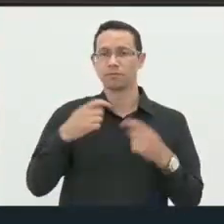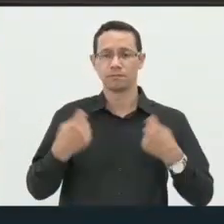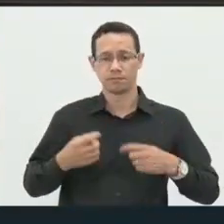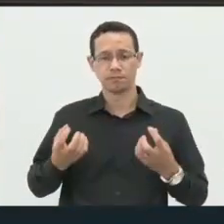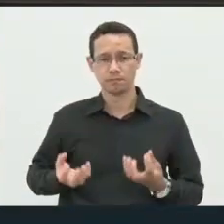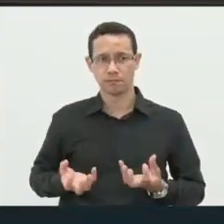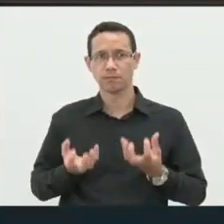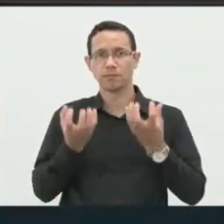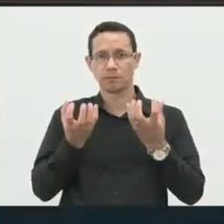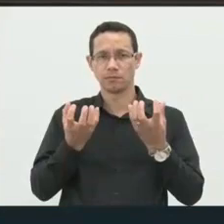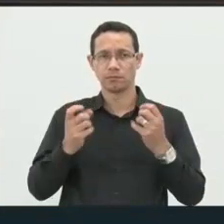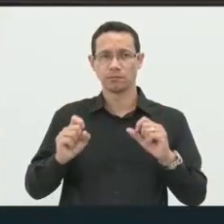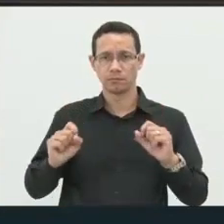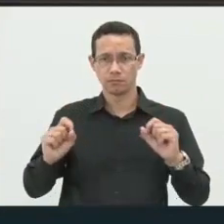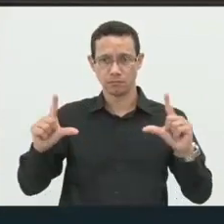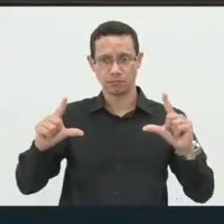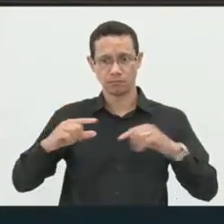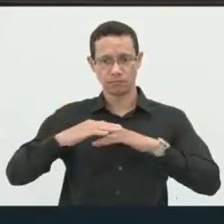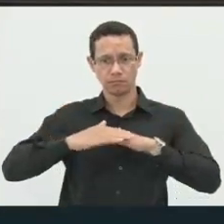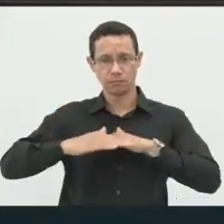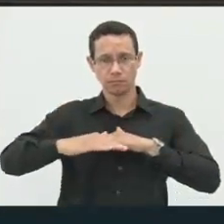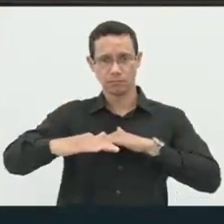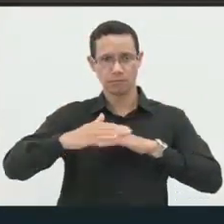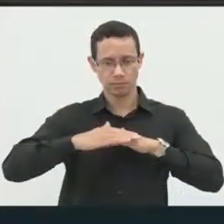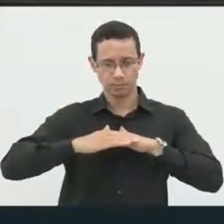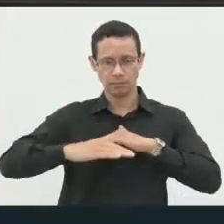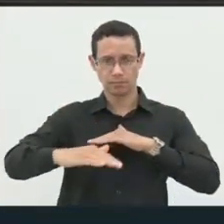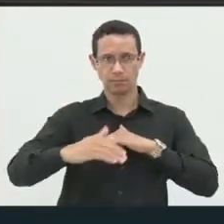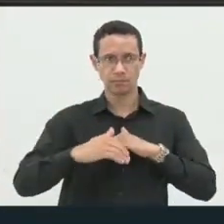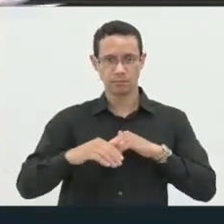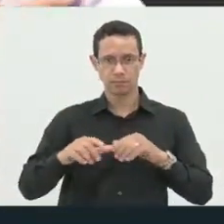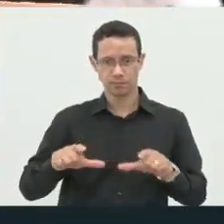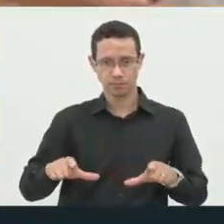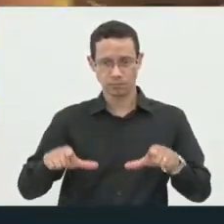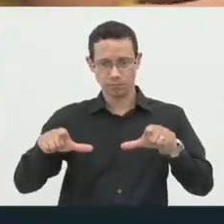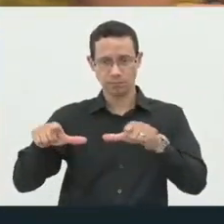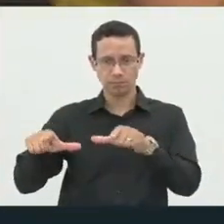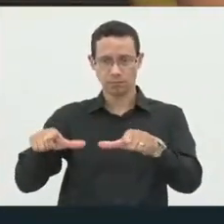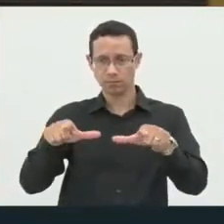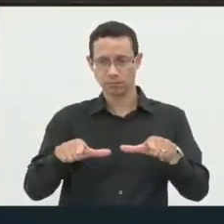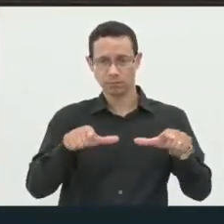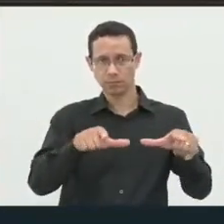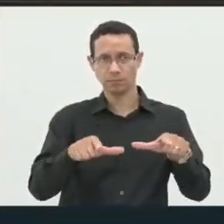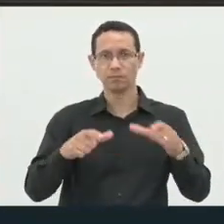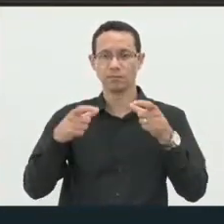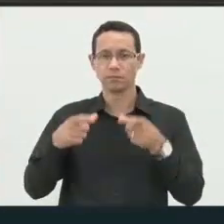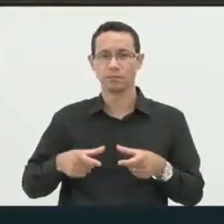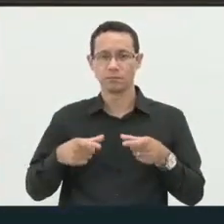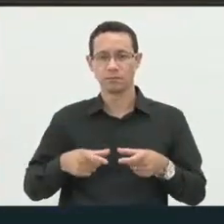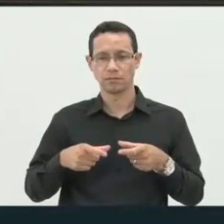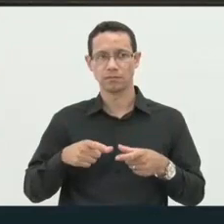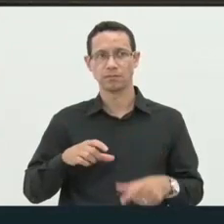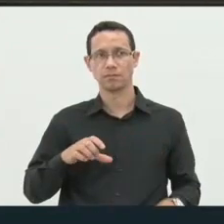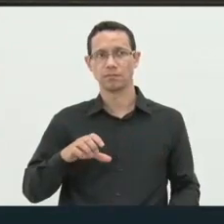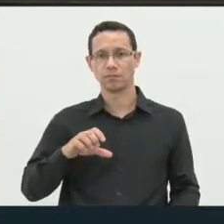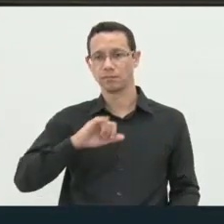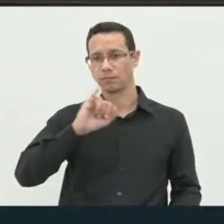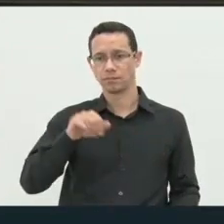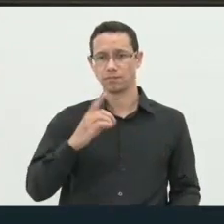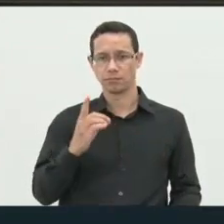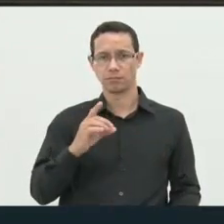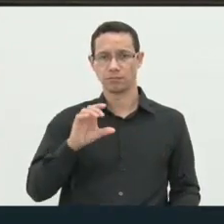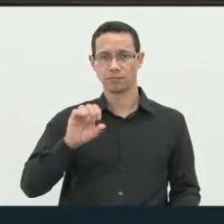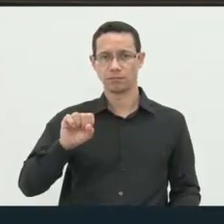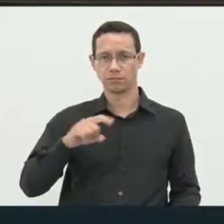a sinalização de solo ali no Jardim São João Salim morder Ernani